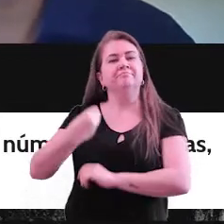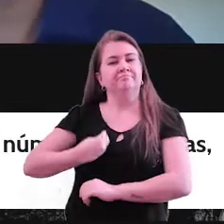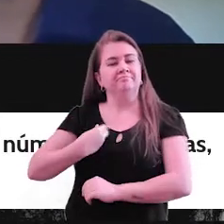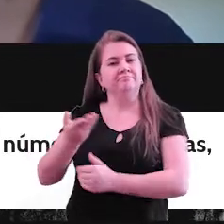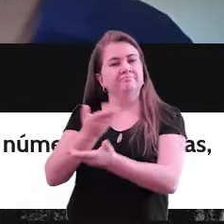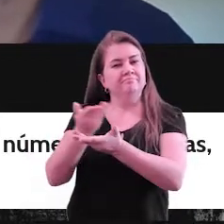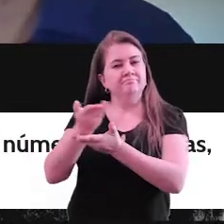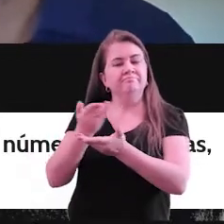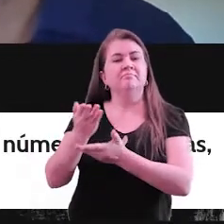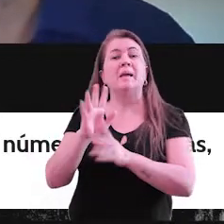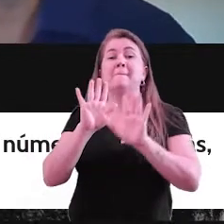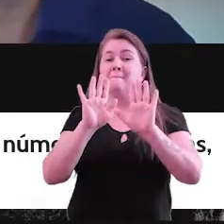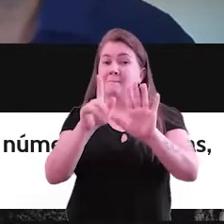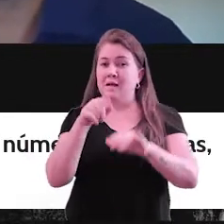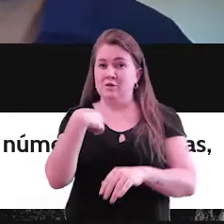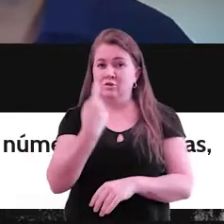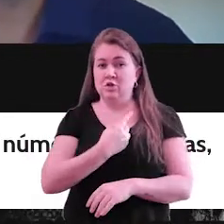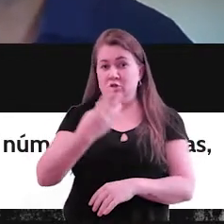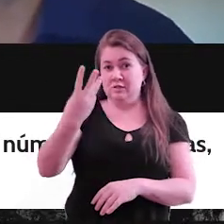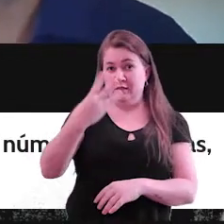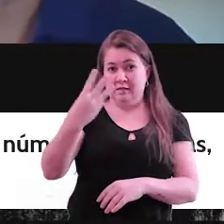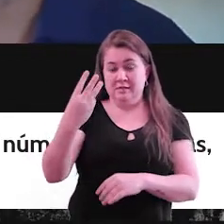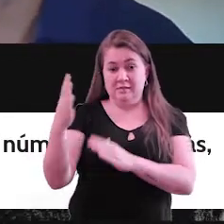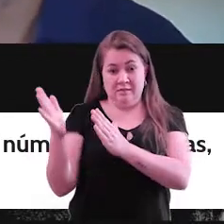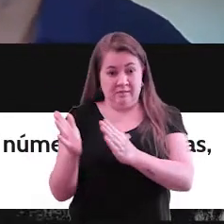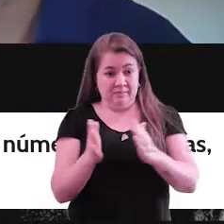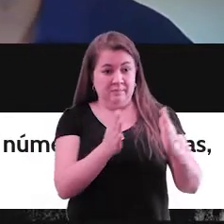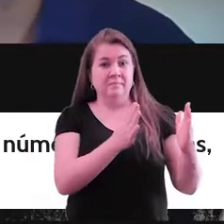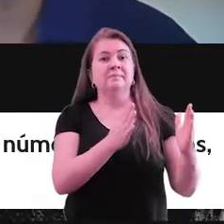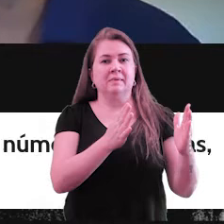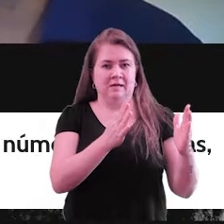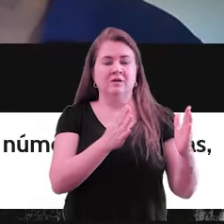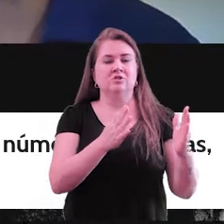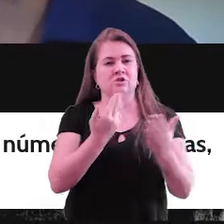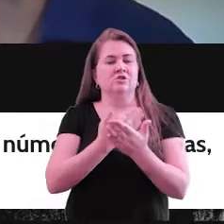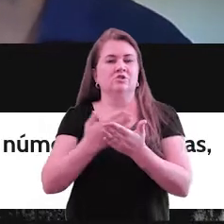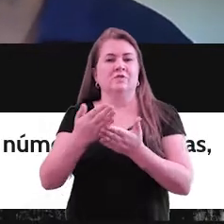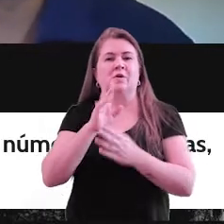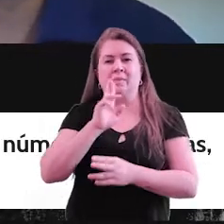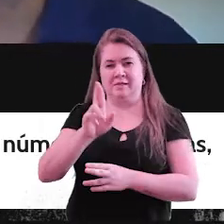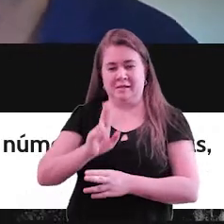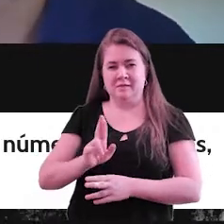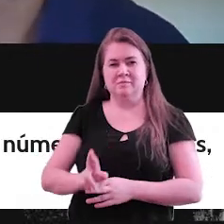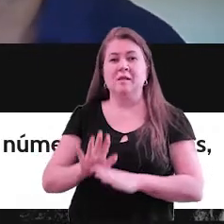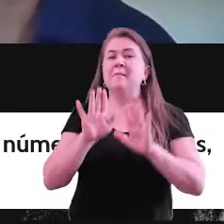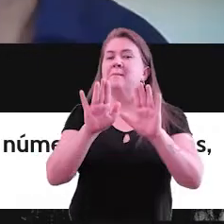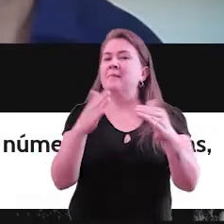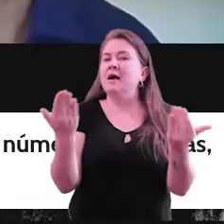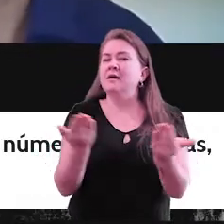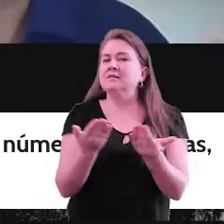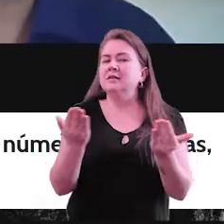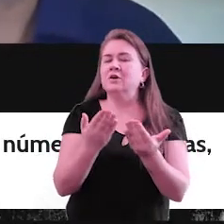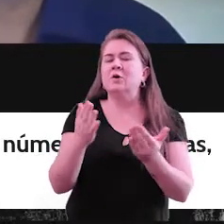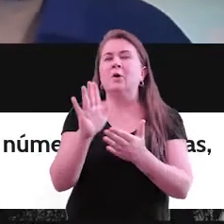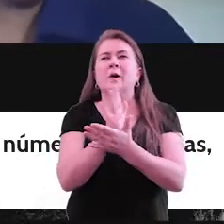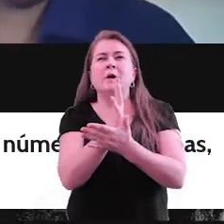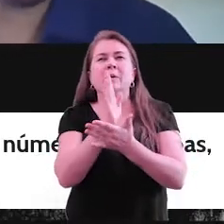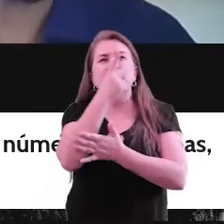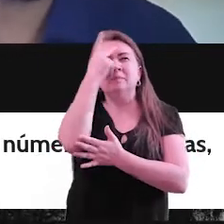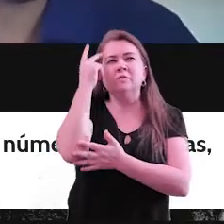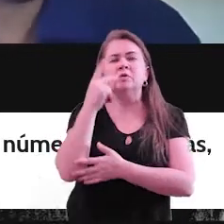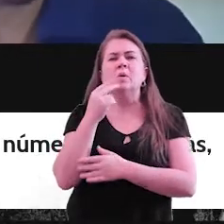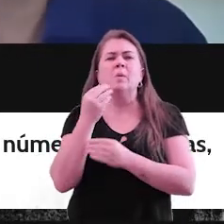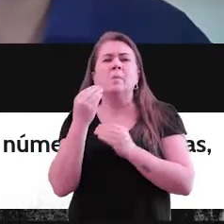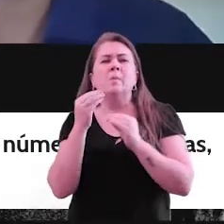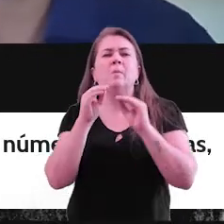a atenção, também colocaram em destaque aqui a fala do Ednilson Sacramento. Ele indica que